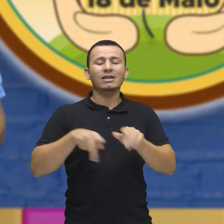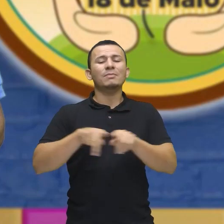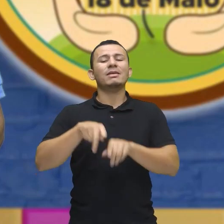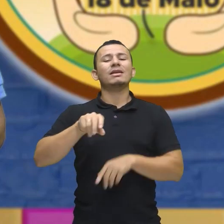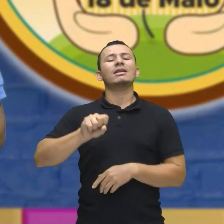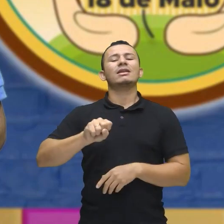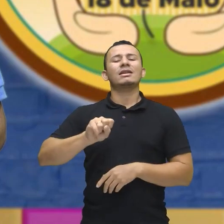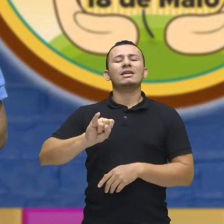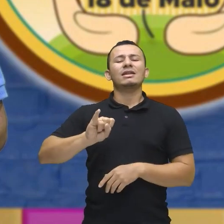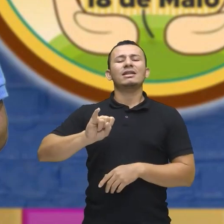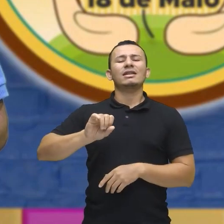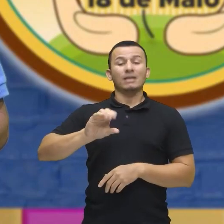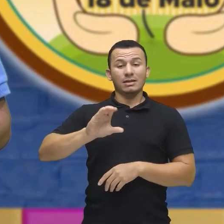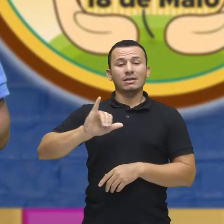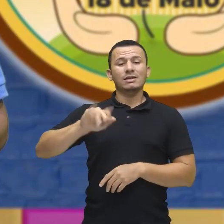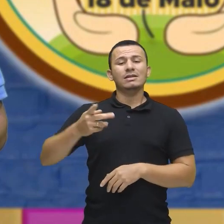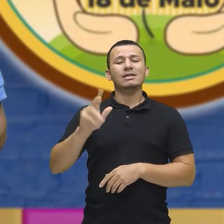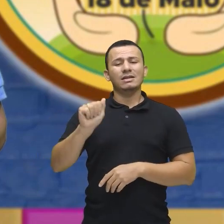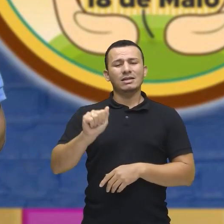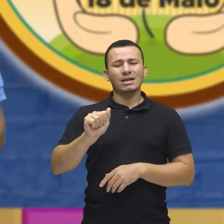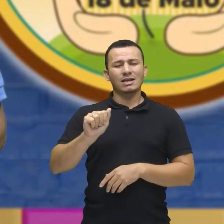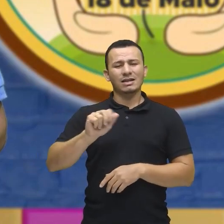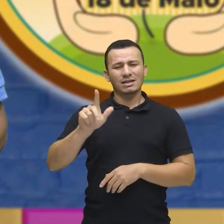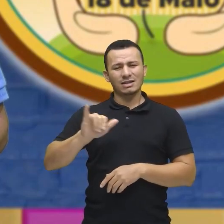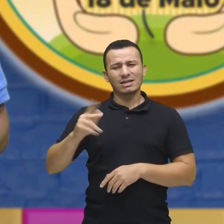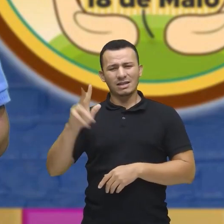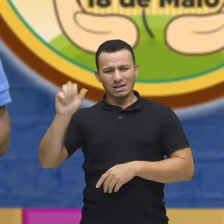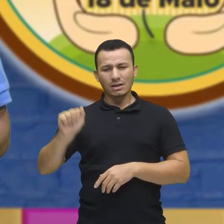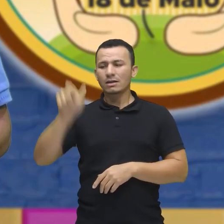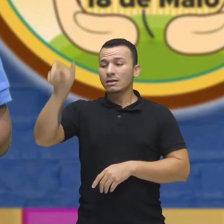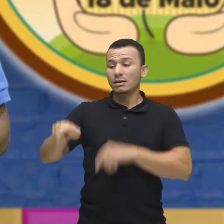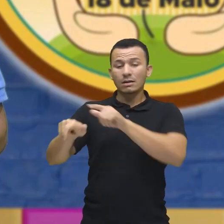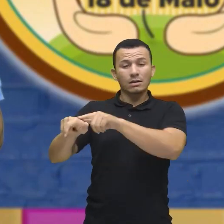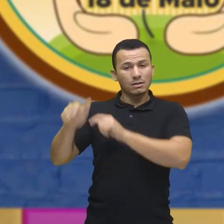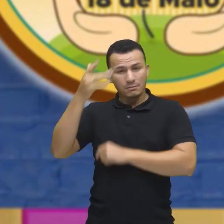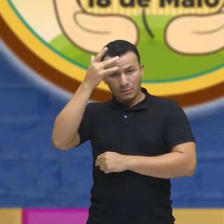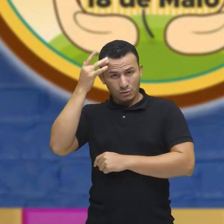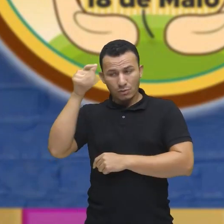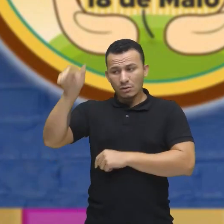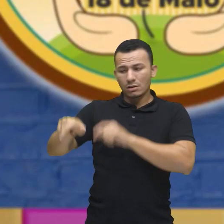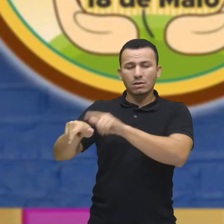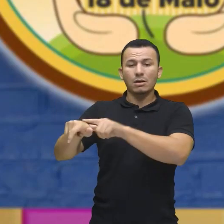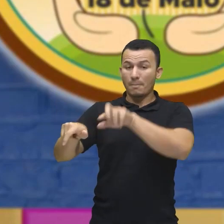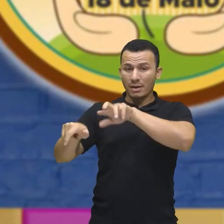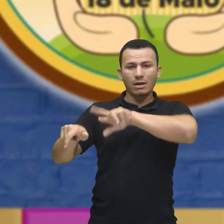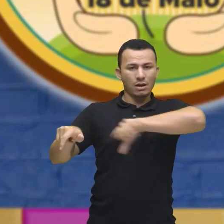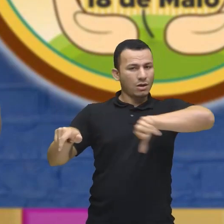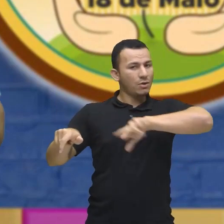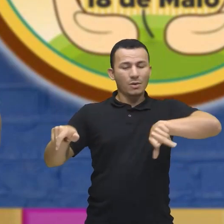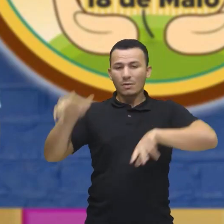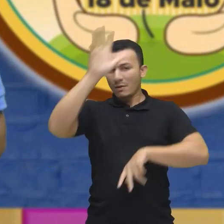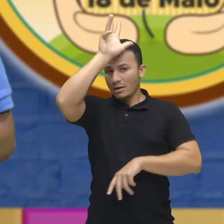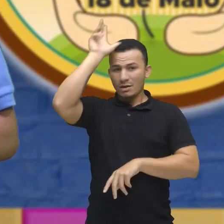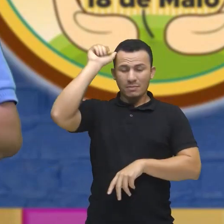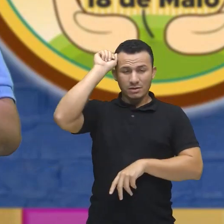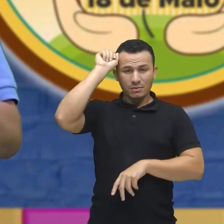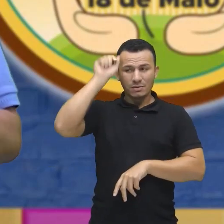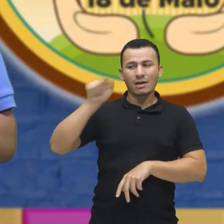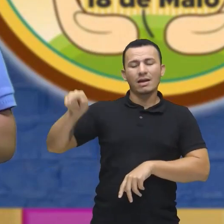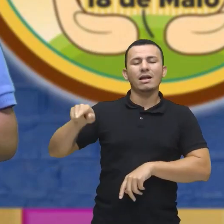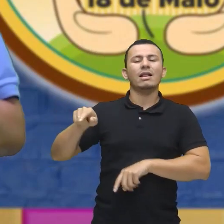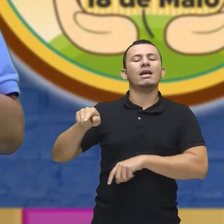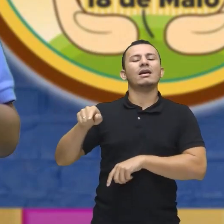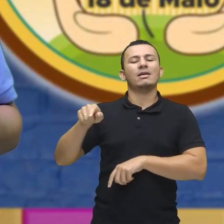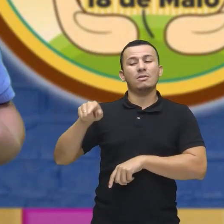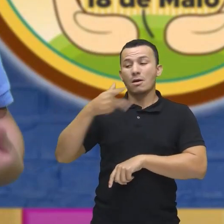ela representa o quê? Uma pessoa, um personagem que ele não é amazonense. Ela é dona da fazenda, o pai dela é dono